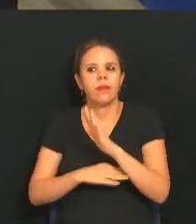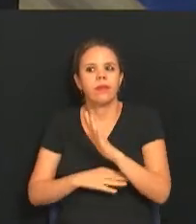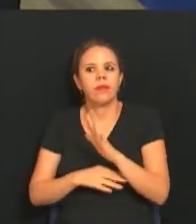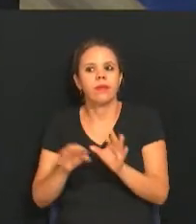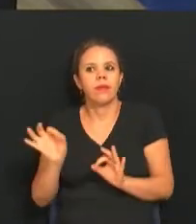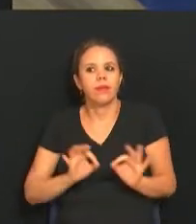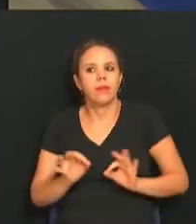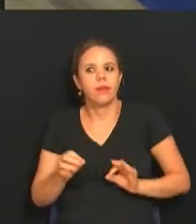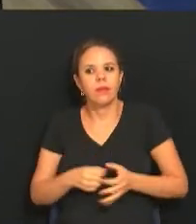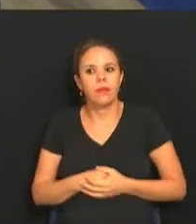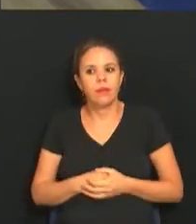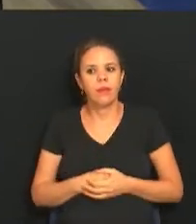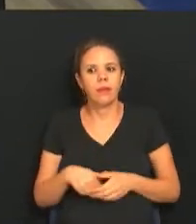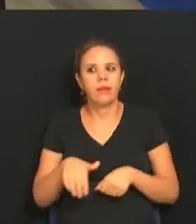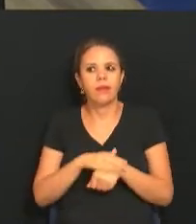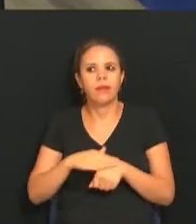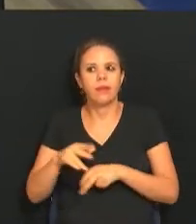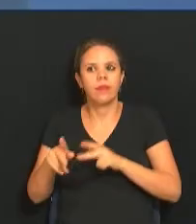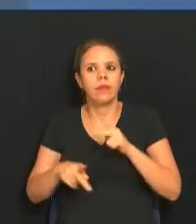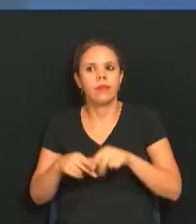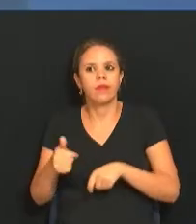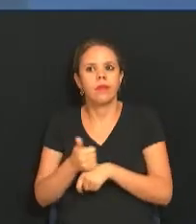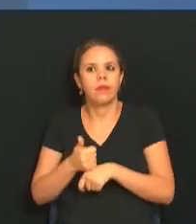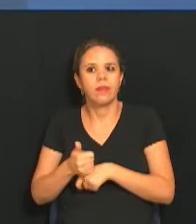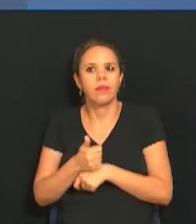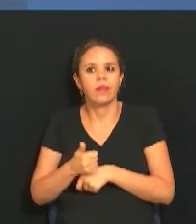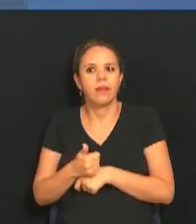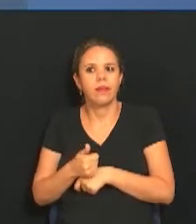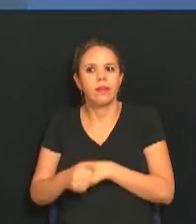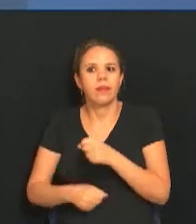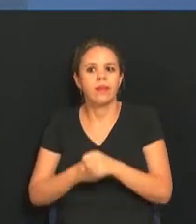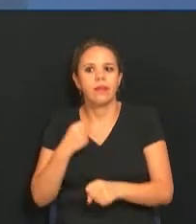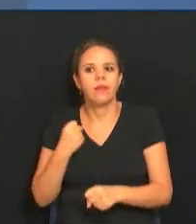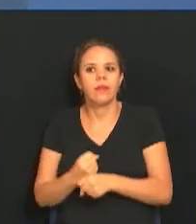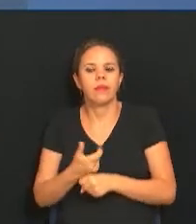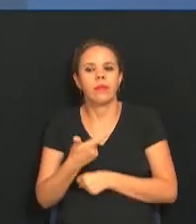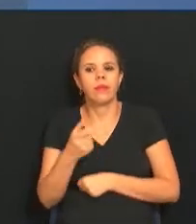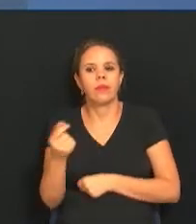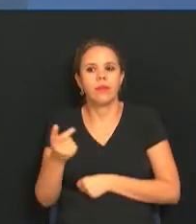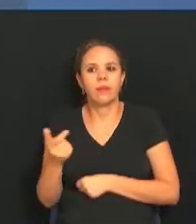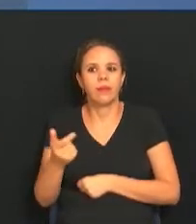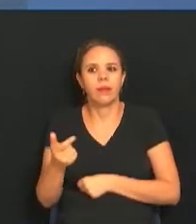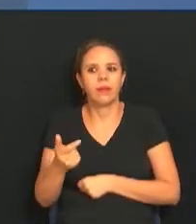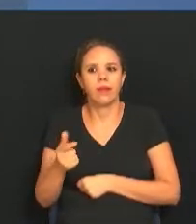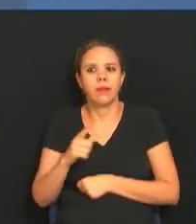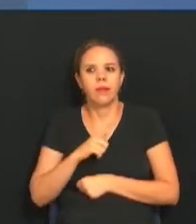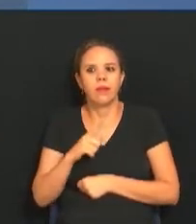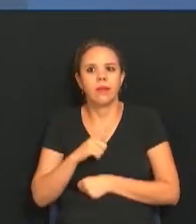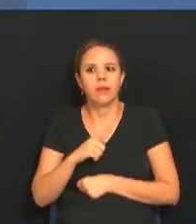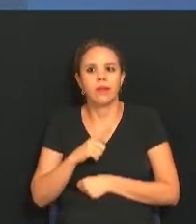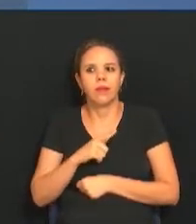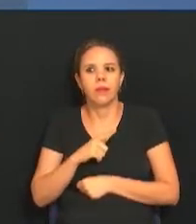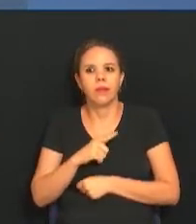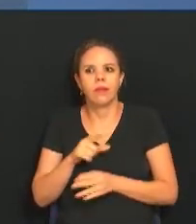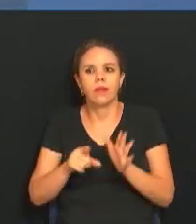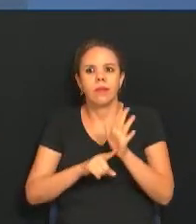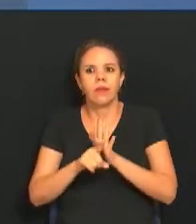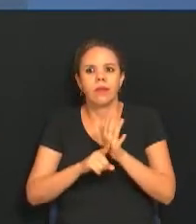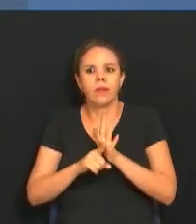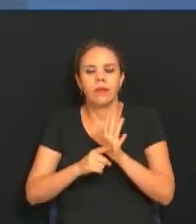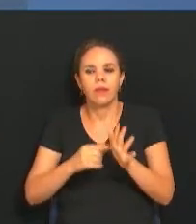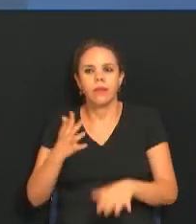organizada nele, conversando com o pessoal da área. Esse ano de 2022, nós vamos ter, segundo as estatísticas, uma média